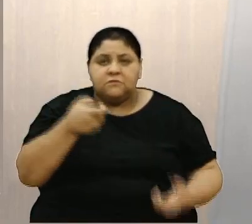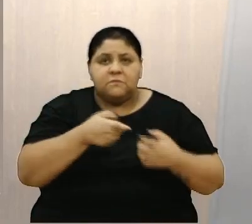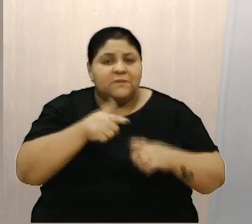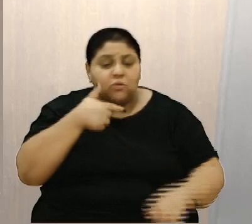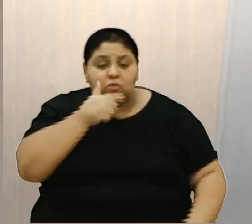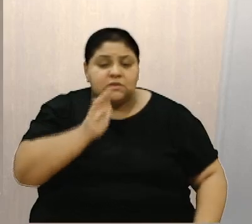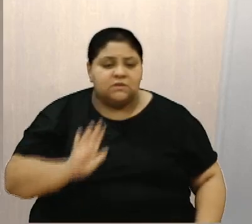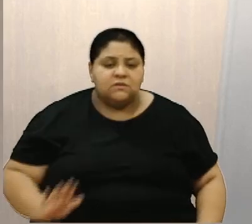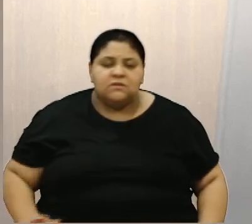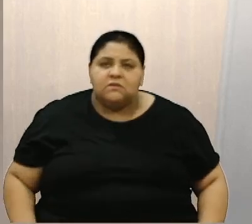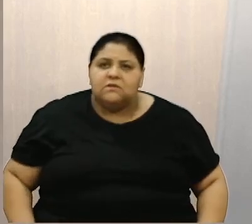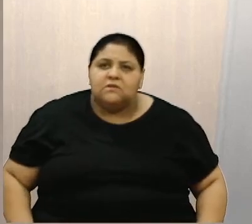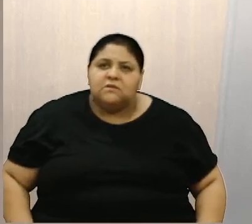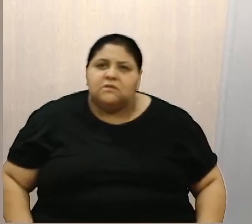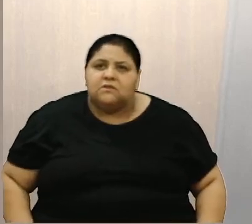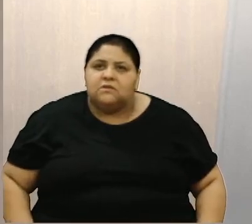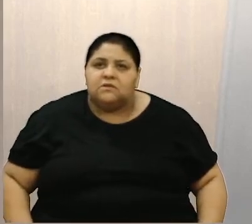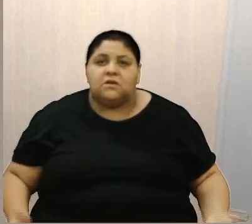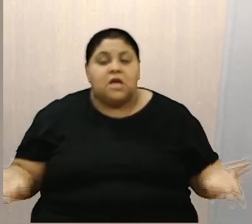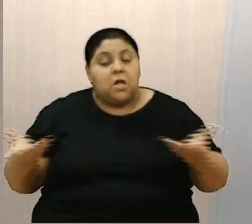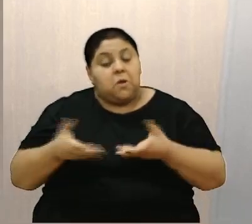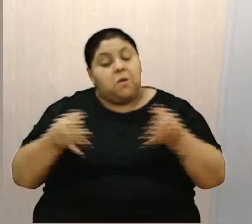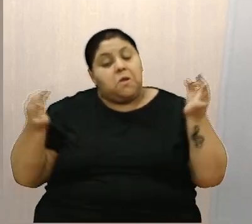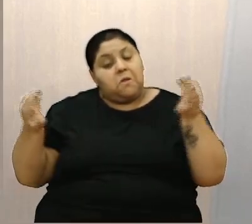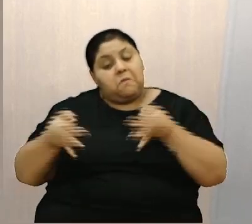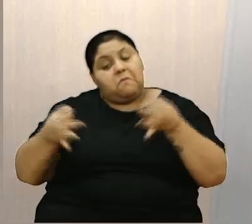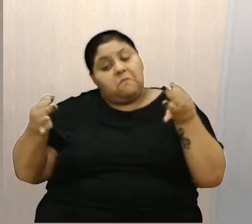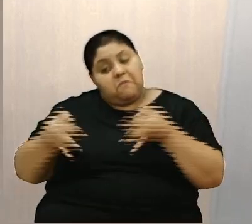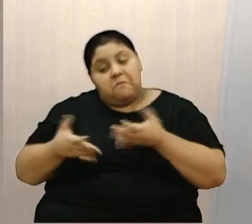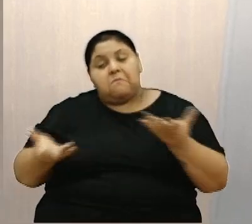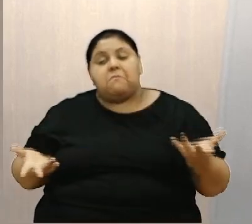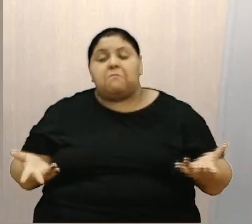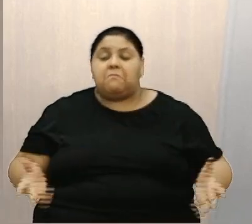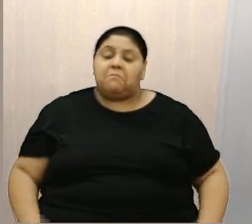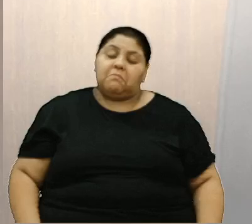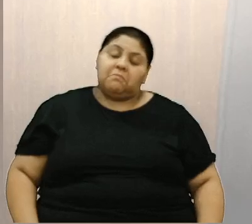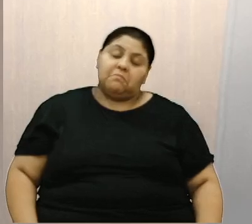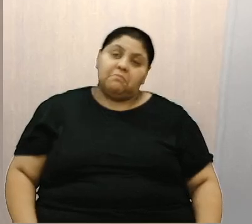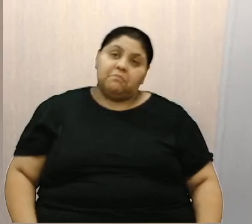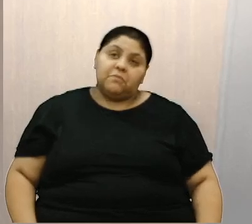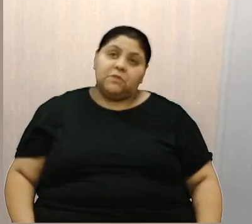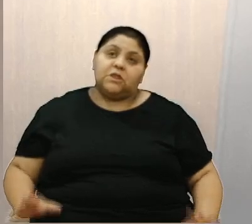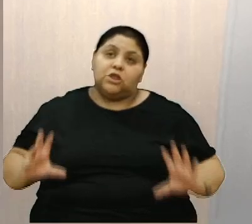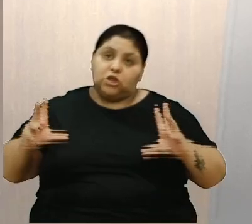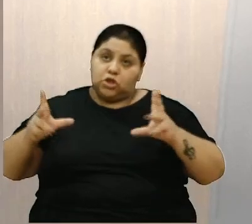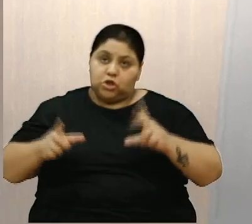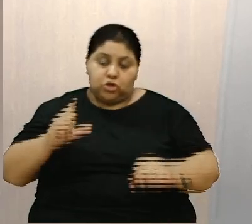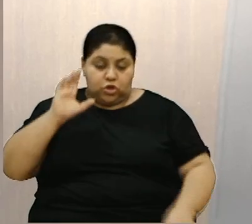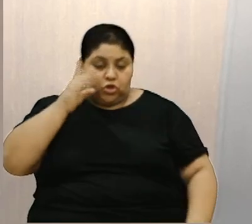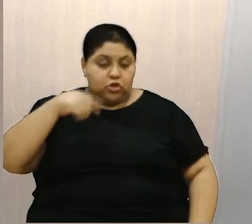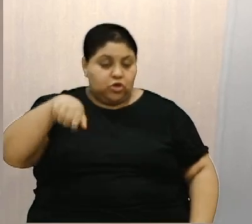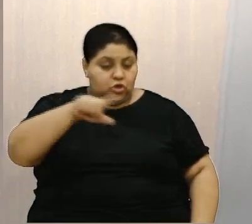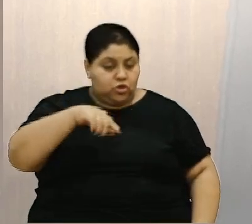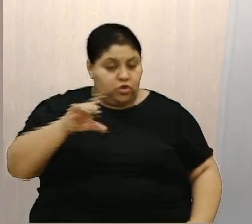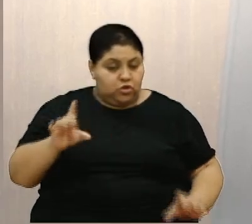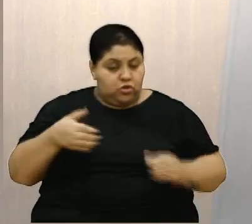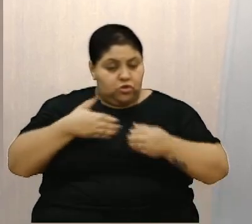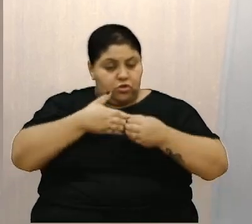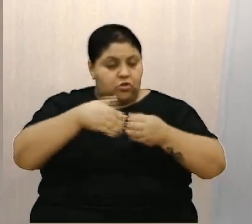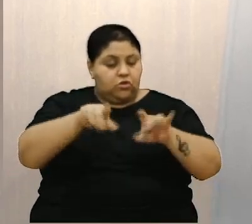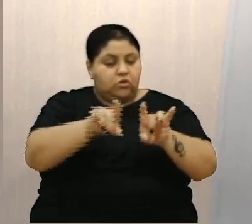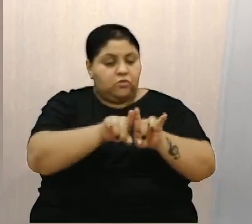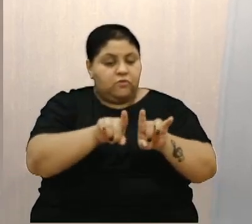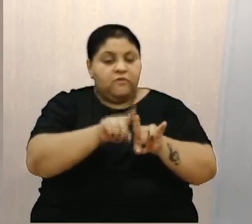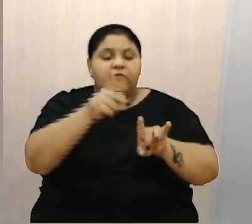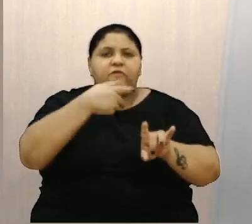consegui. Agora vão conseguir? Perfeito. Quanto antes, melhor. Mas tudo que aconteceu, a gente acompanha lá. E, inclusive, eles